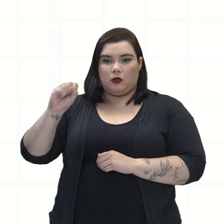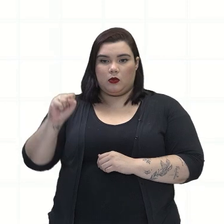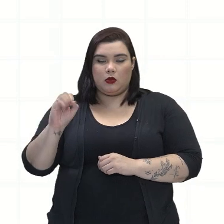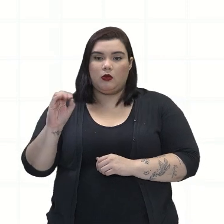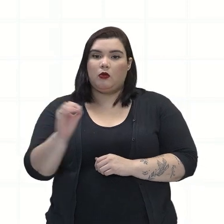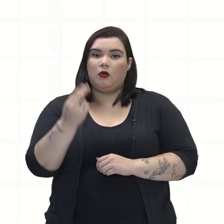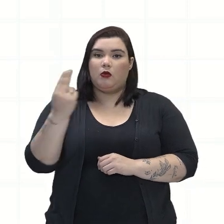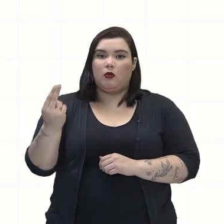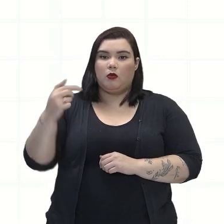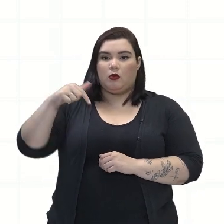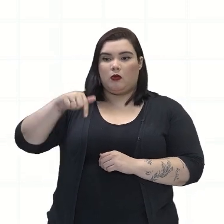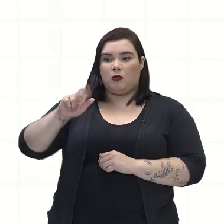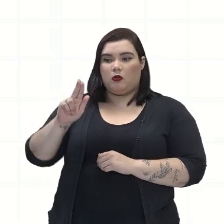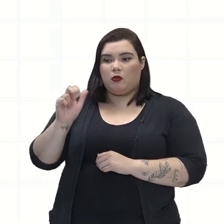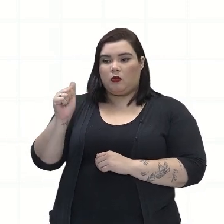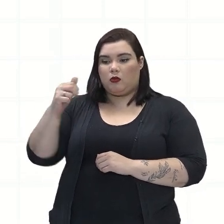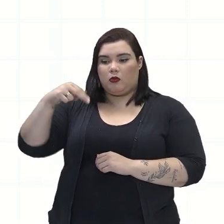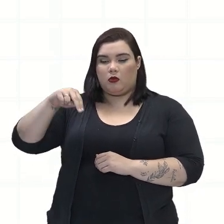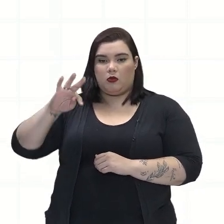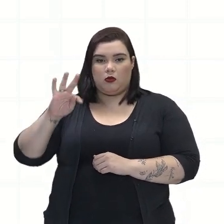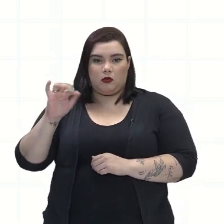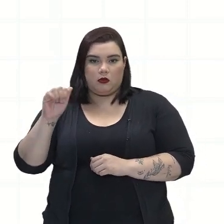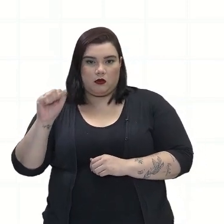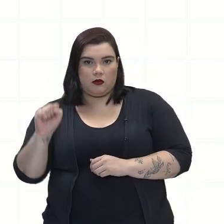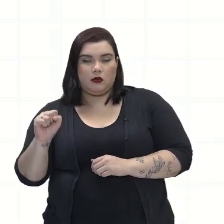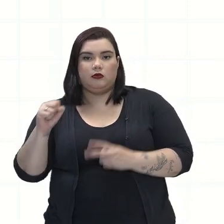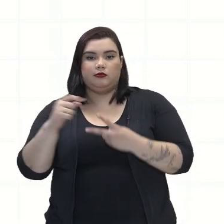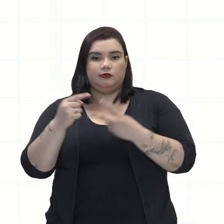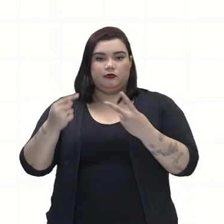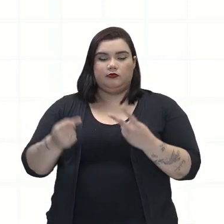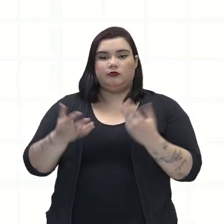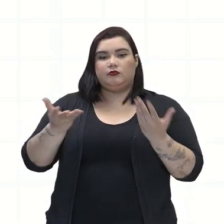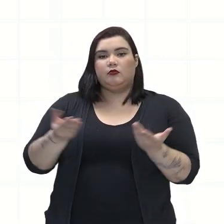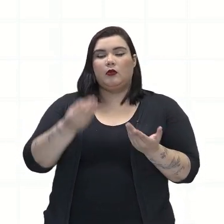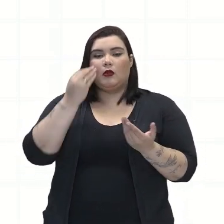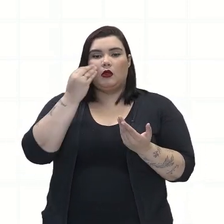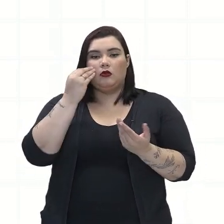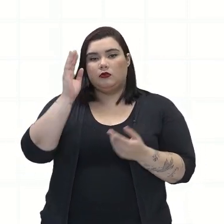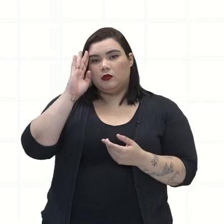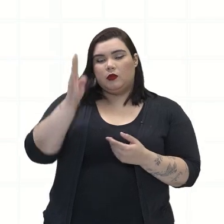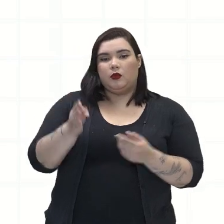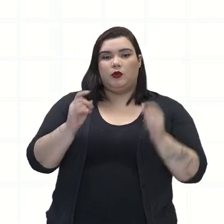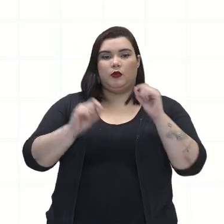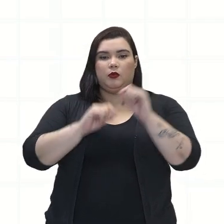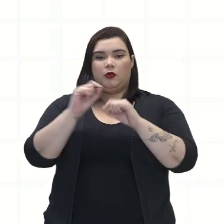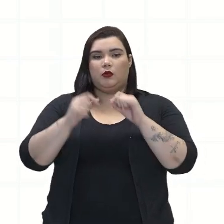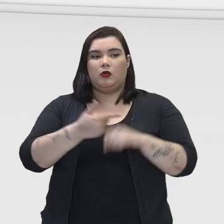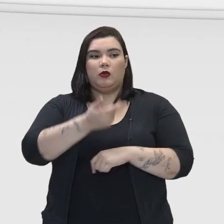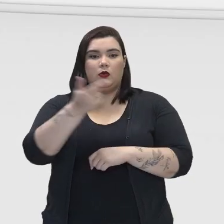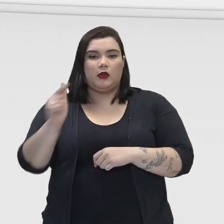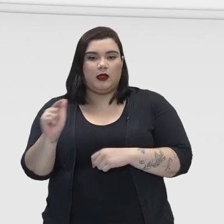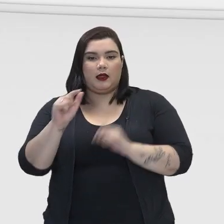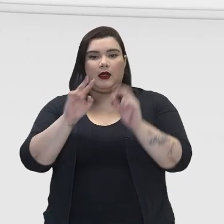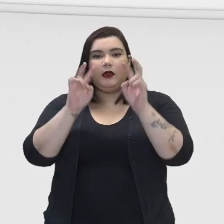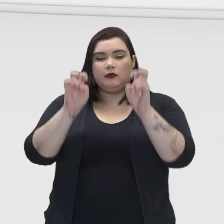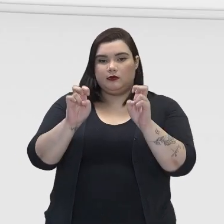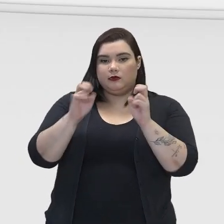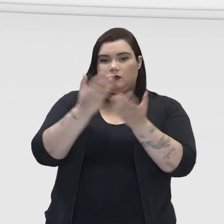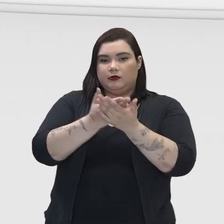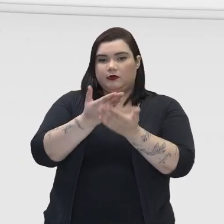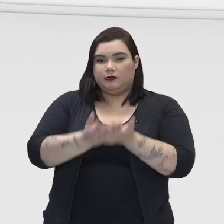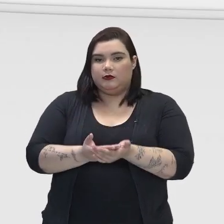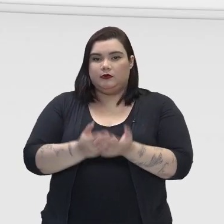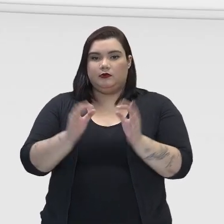Então, falando de how many, quantos ou quantas, nós vamos direto aqui para o nosso próximo assunto da aula, que